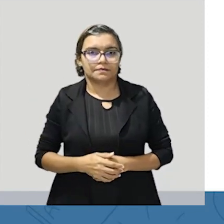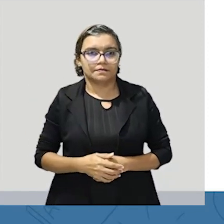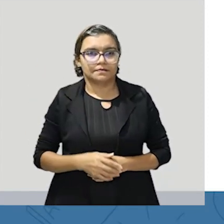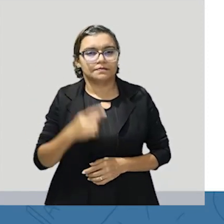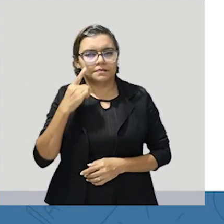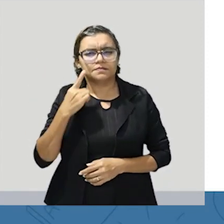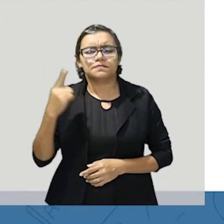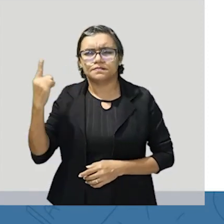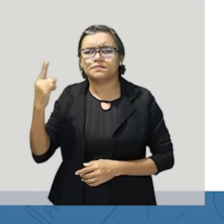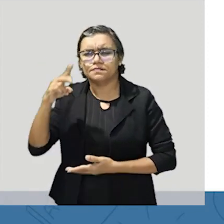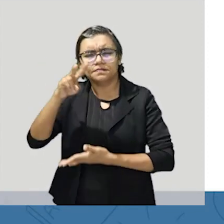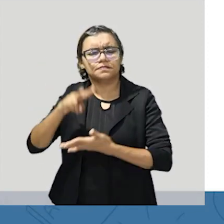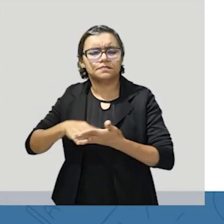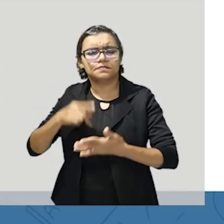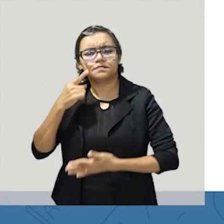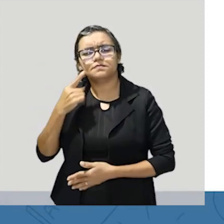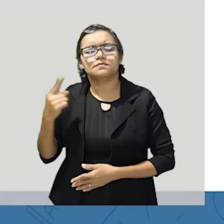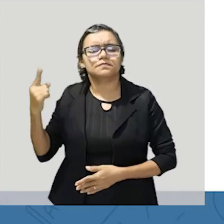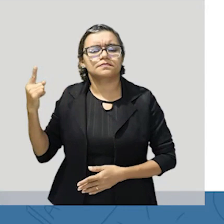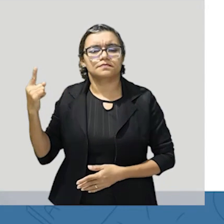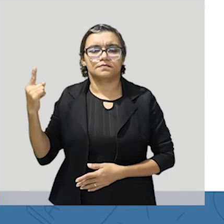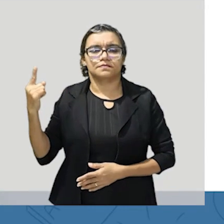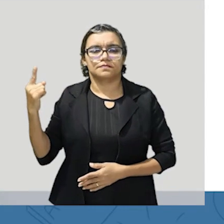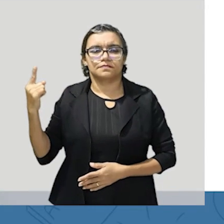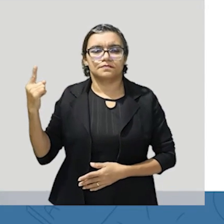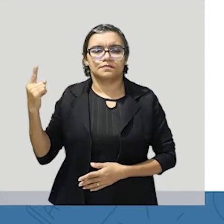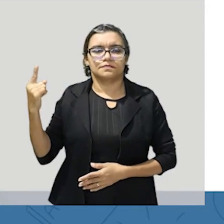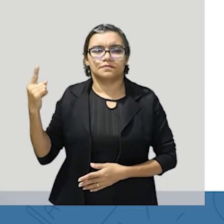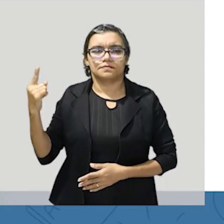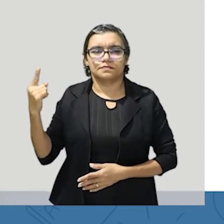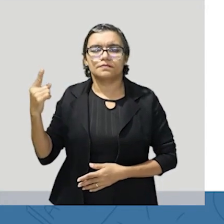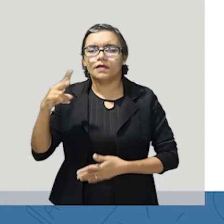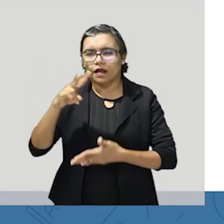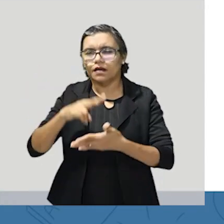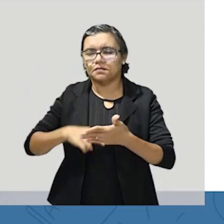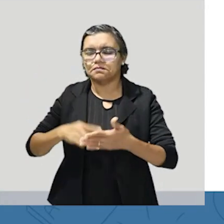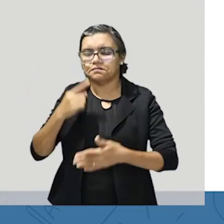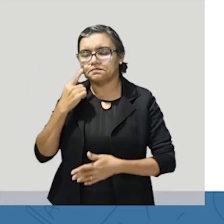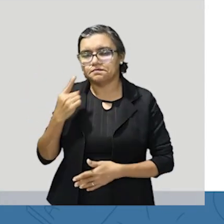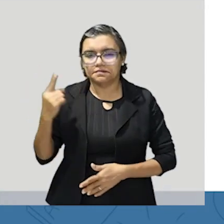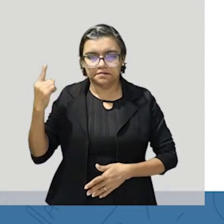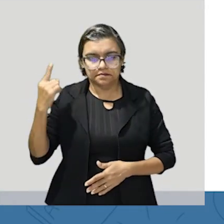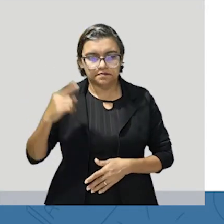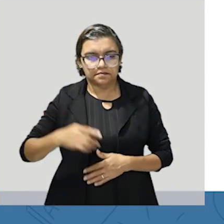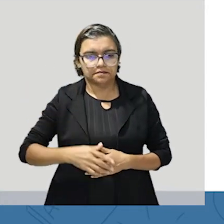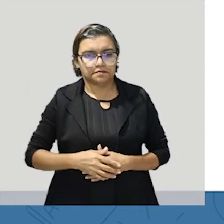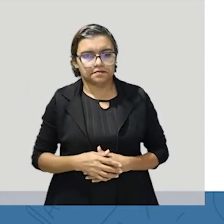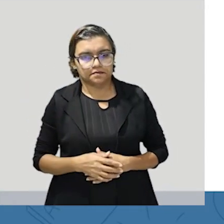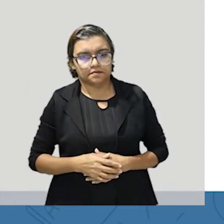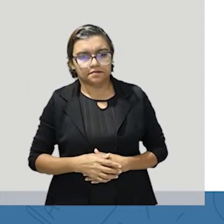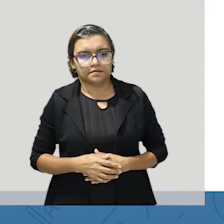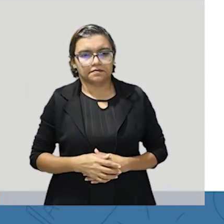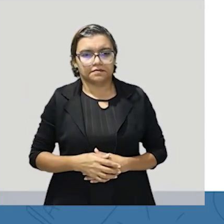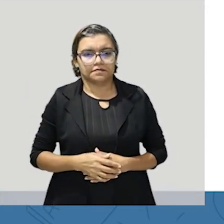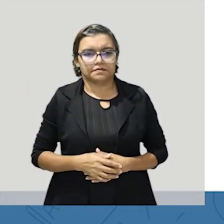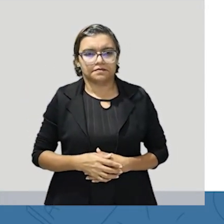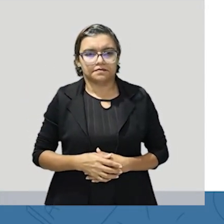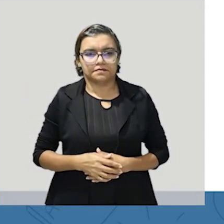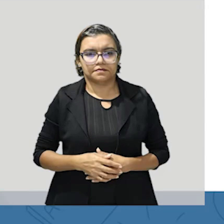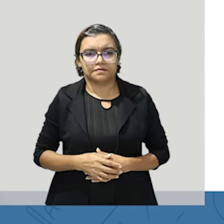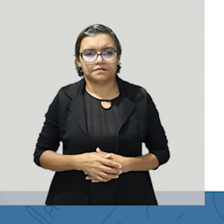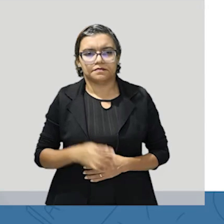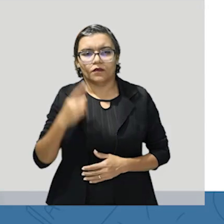bravo subirei no pau de sebo tornarei tomarei banho de mar e quando estiver cansado deito